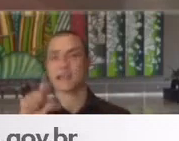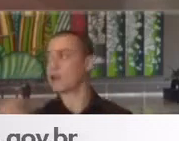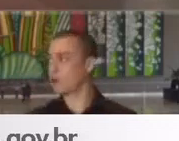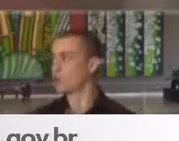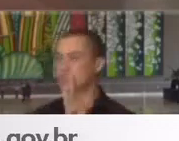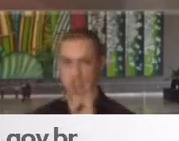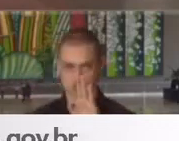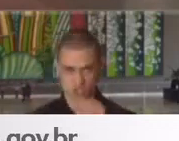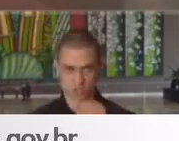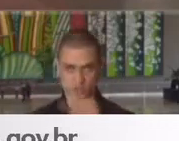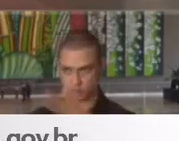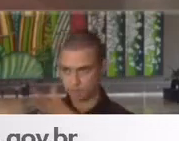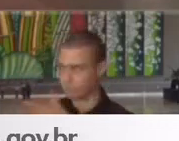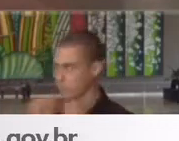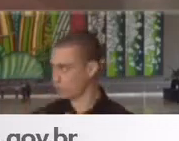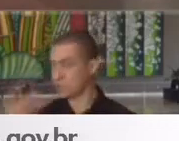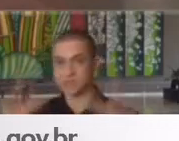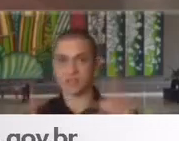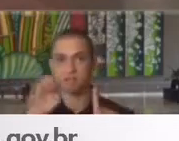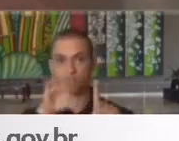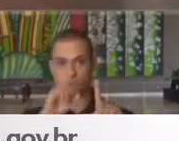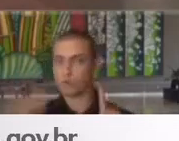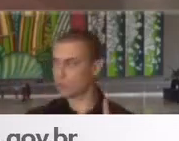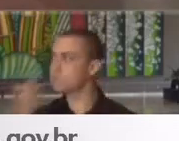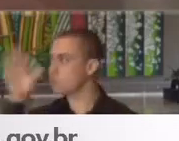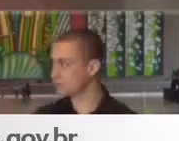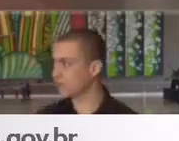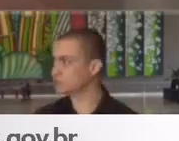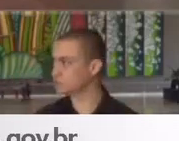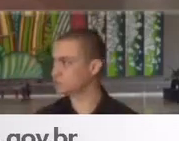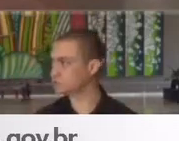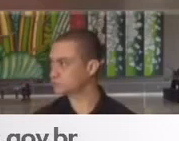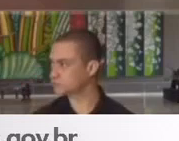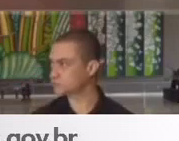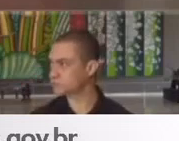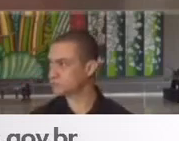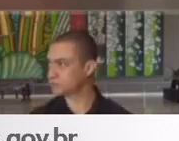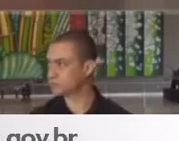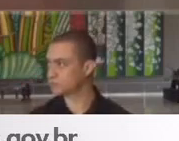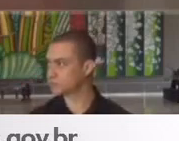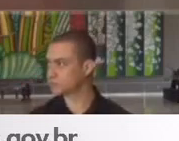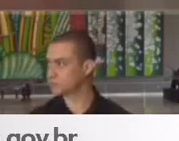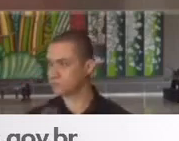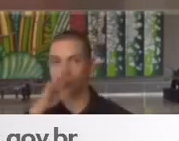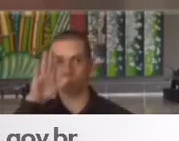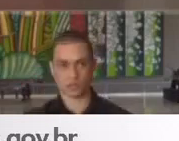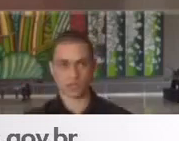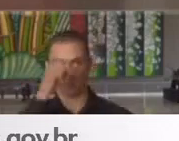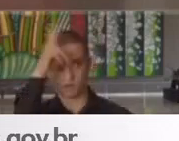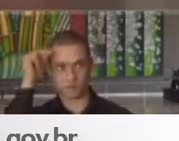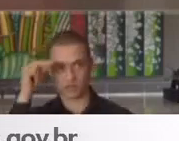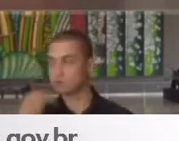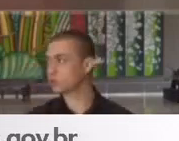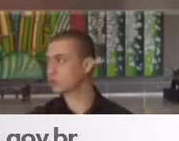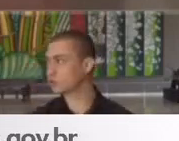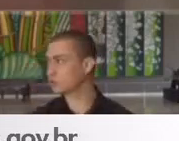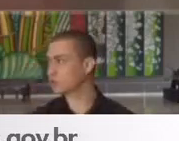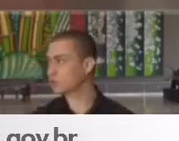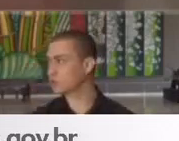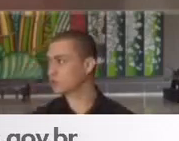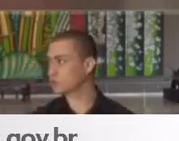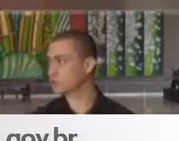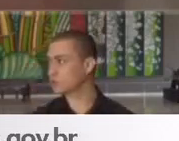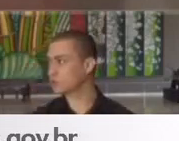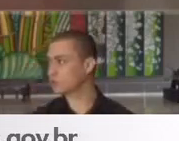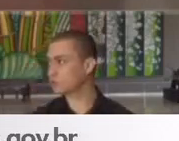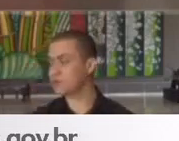Giba Bergamin, da TV Globo. Giba, boa tarde. Sua pergunta, por favor. Boa tarde, governador, prefeito. Boa tarde a todos. Amanhã